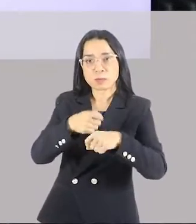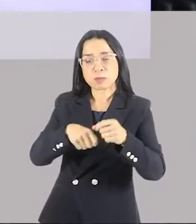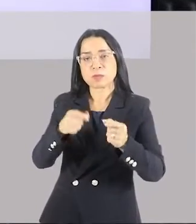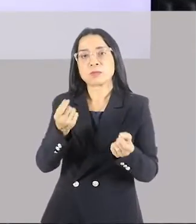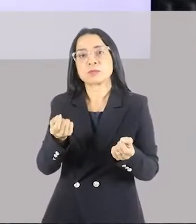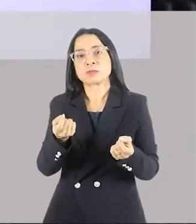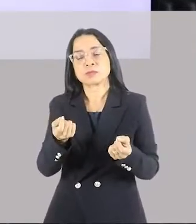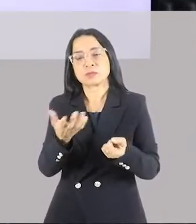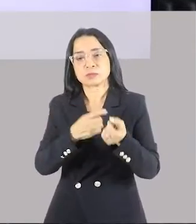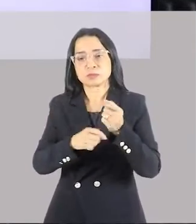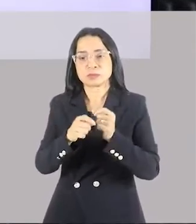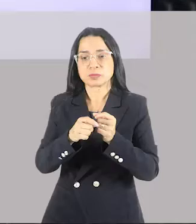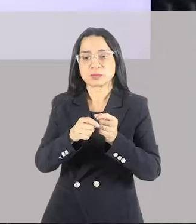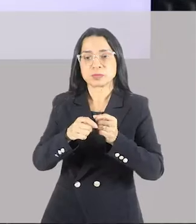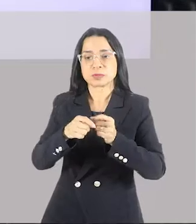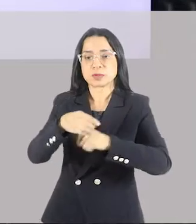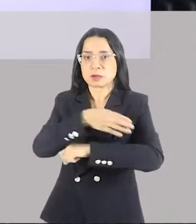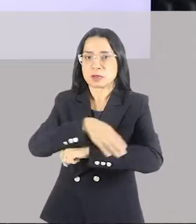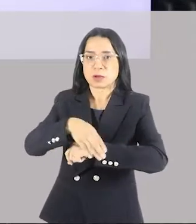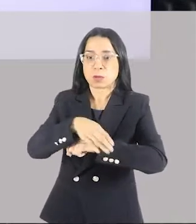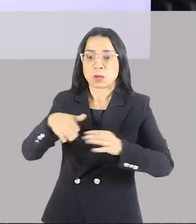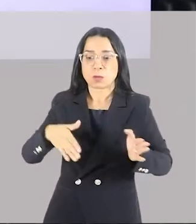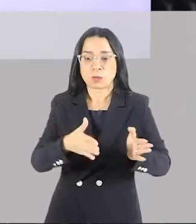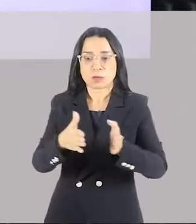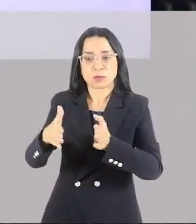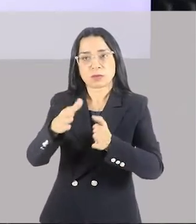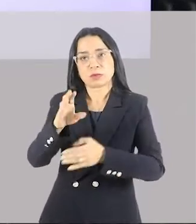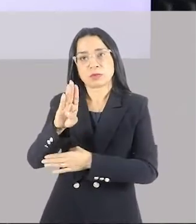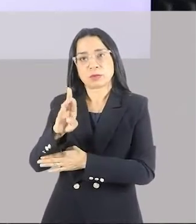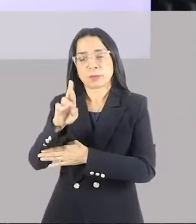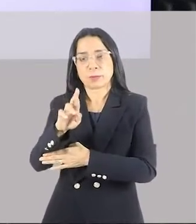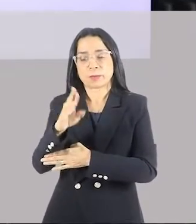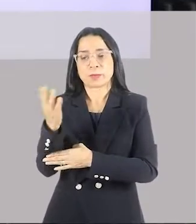administre aquela via, administre